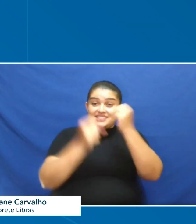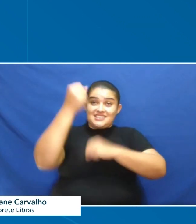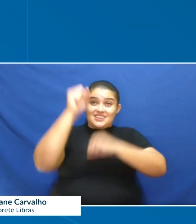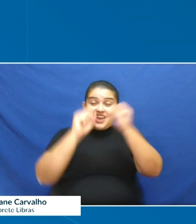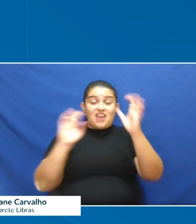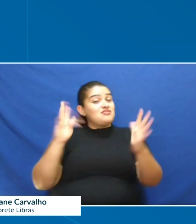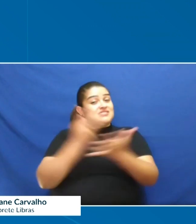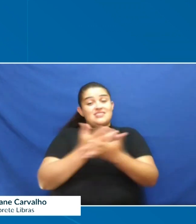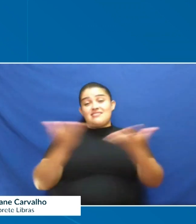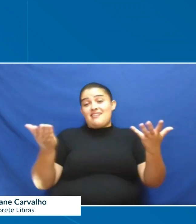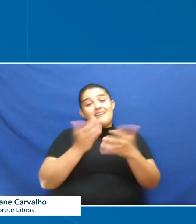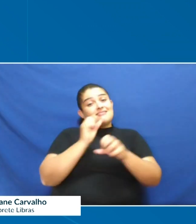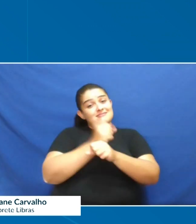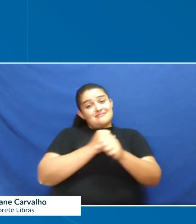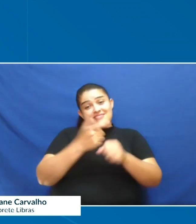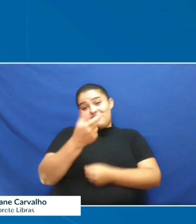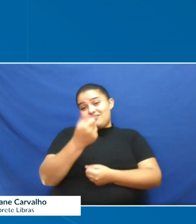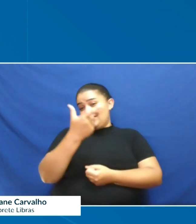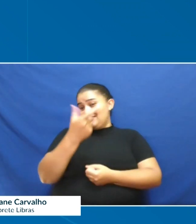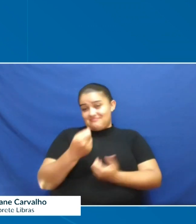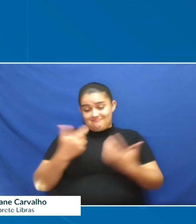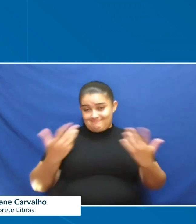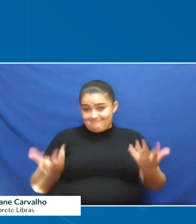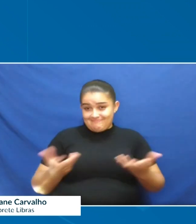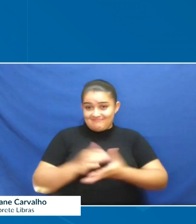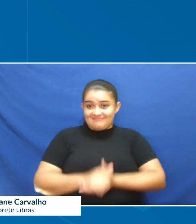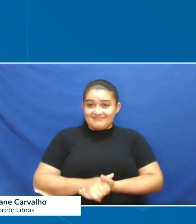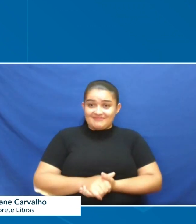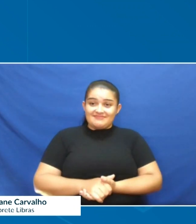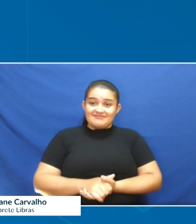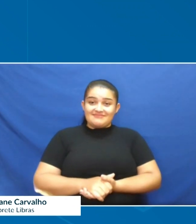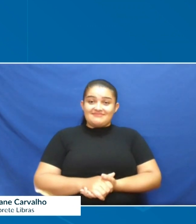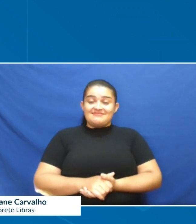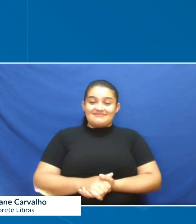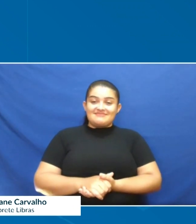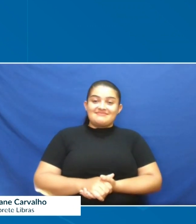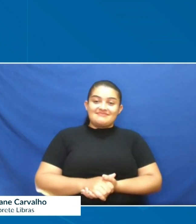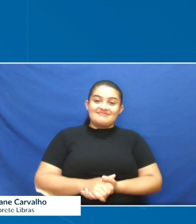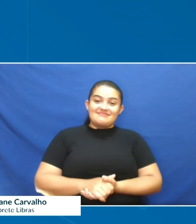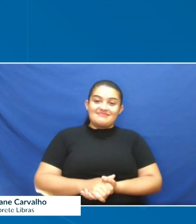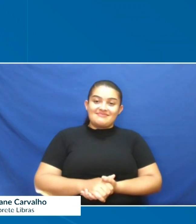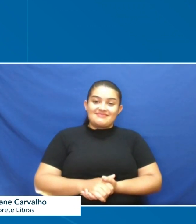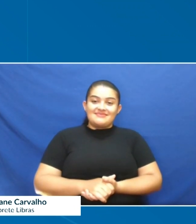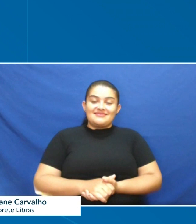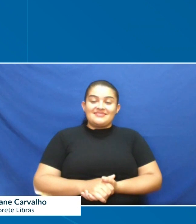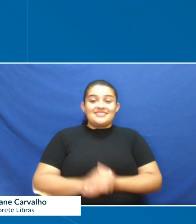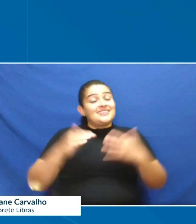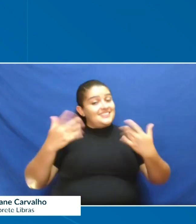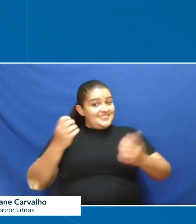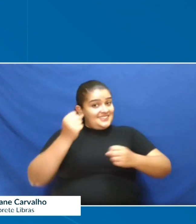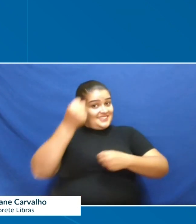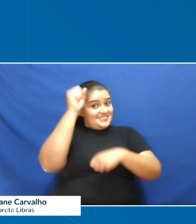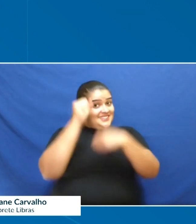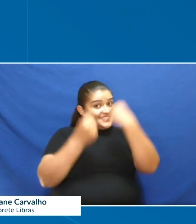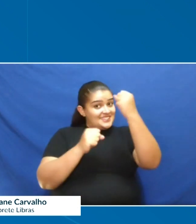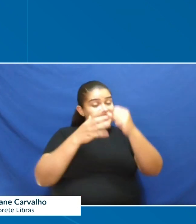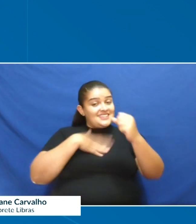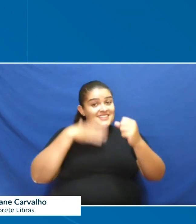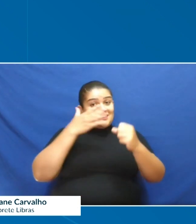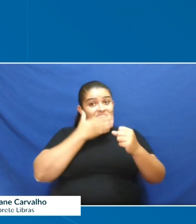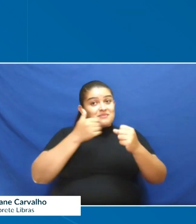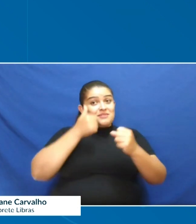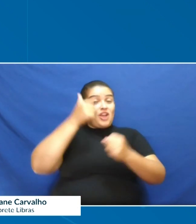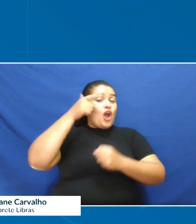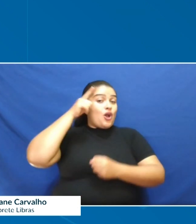agora a toque de caixa. Uhum. E as empresas que melhor se responderam foram aquilo que eu te falei,